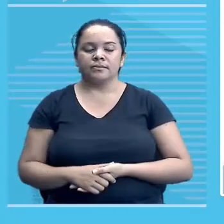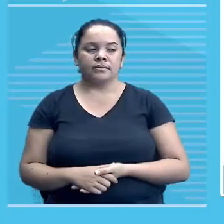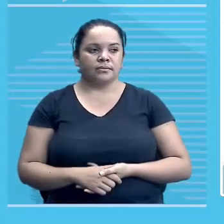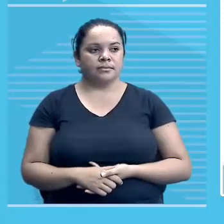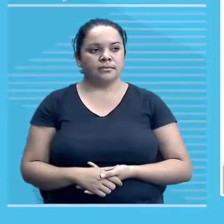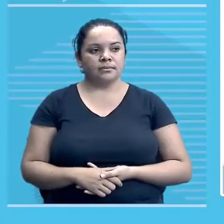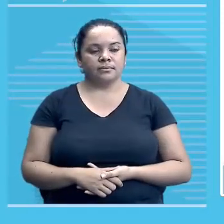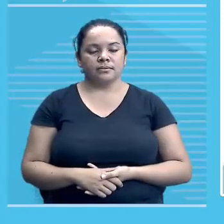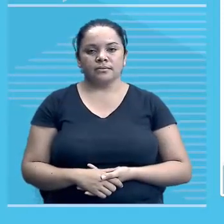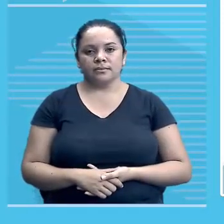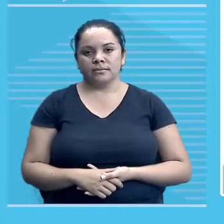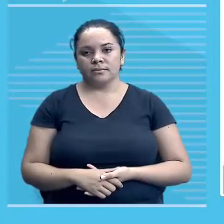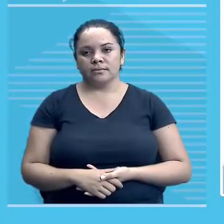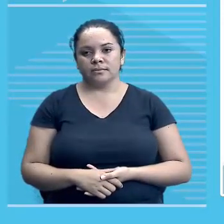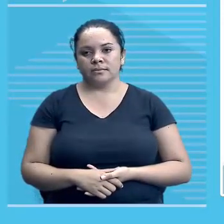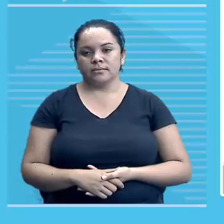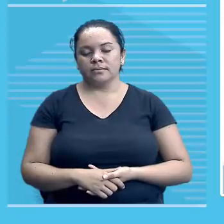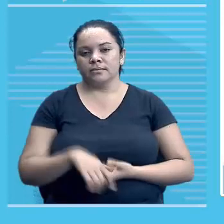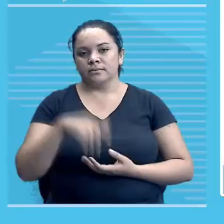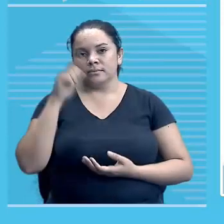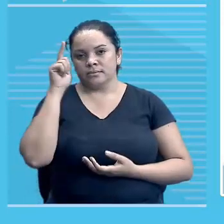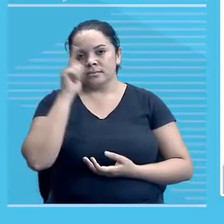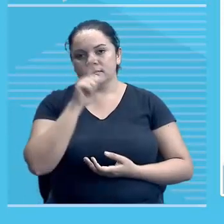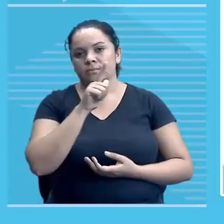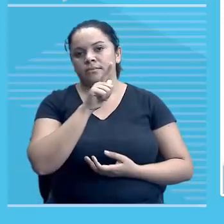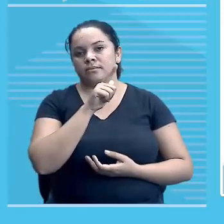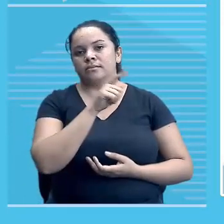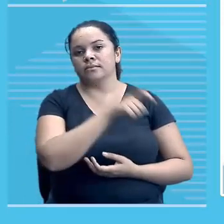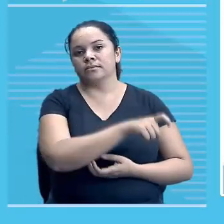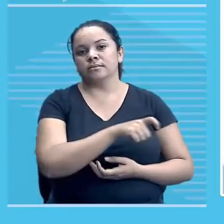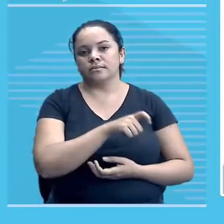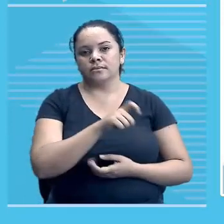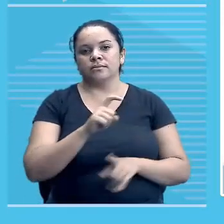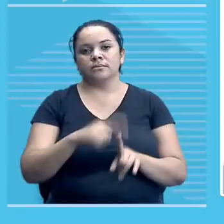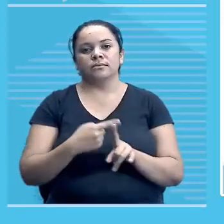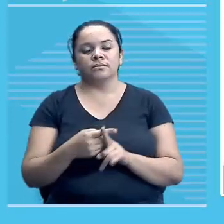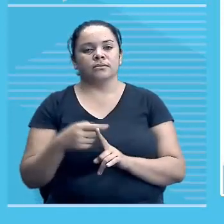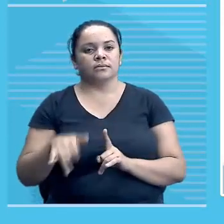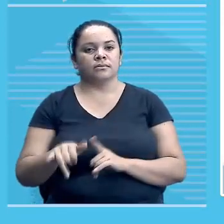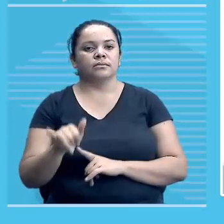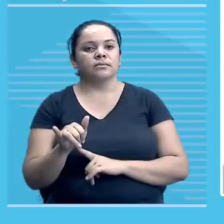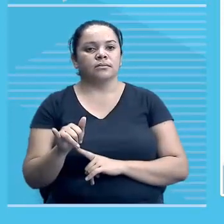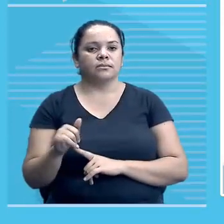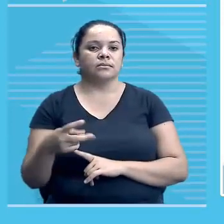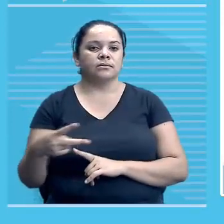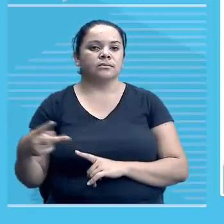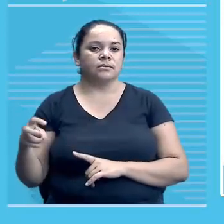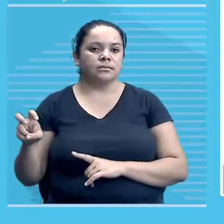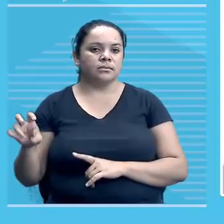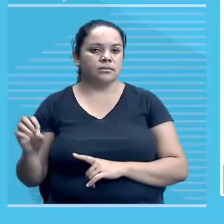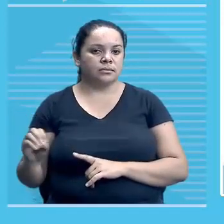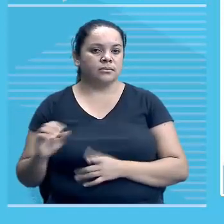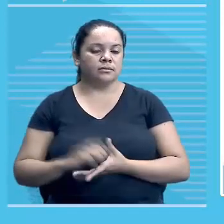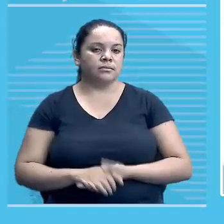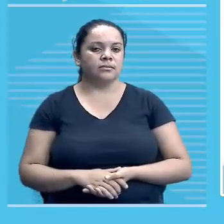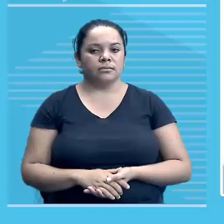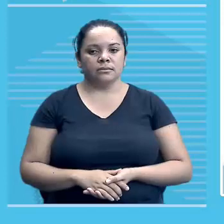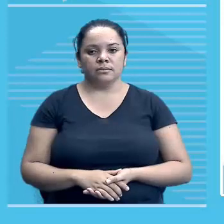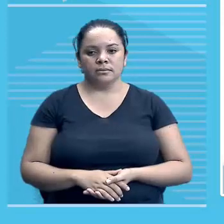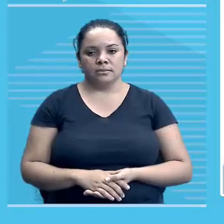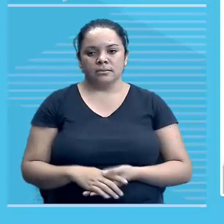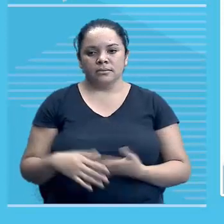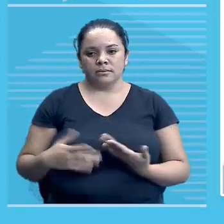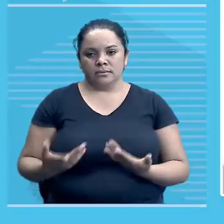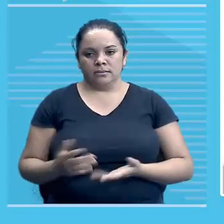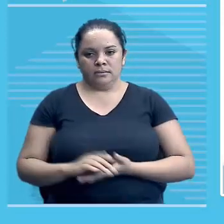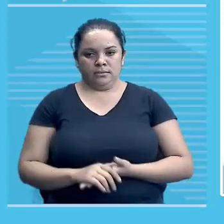Eu consegui identificar que x mais y é 50. Não foi isso que a gente identificou? Então, vamos